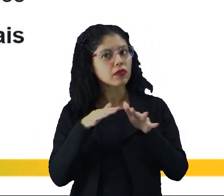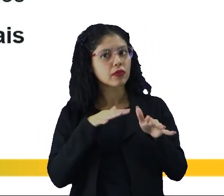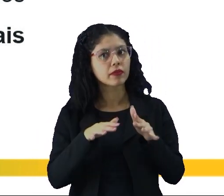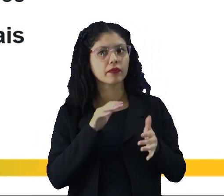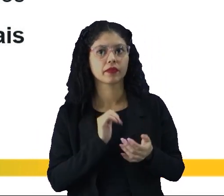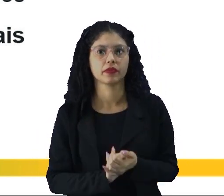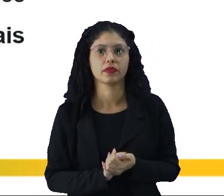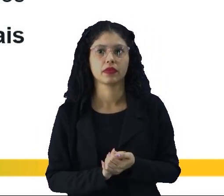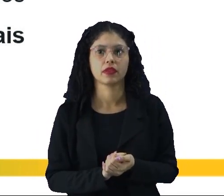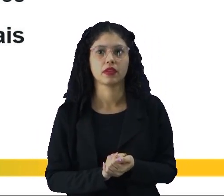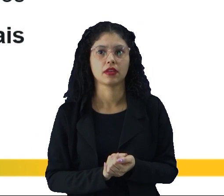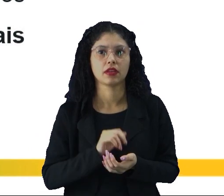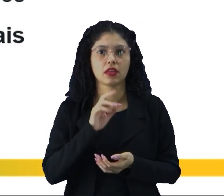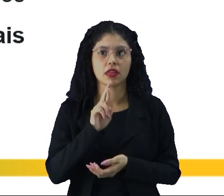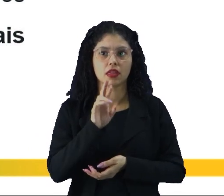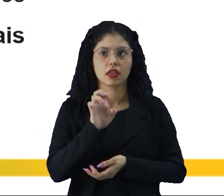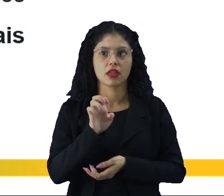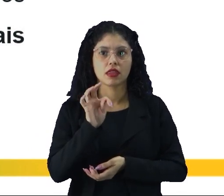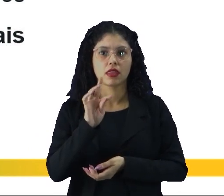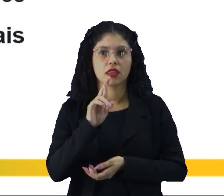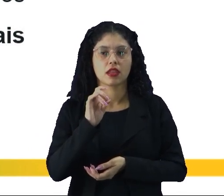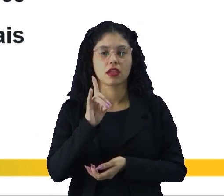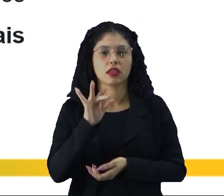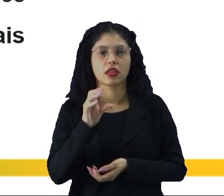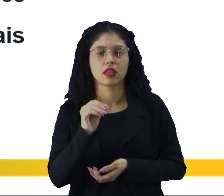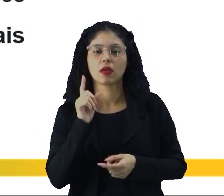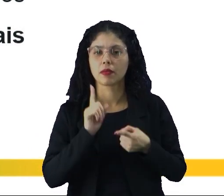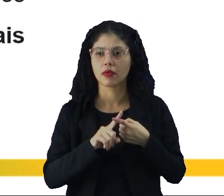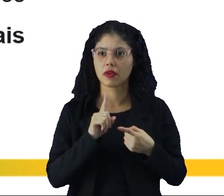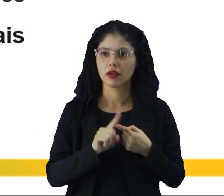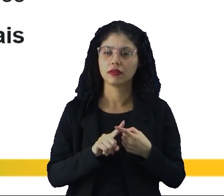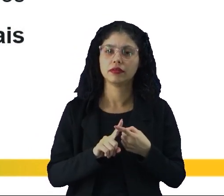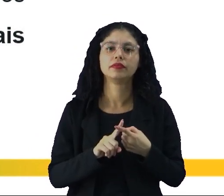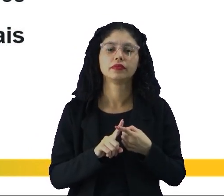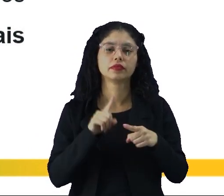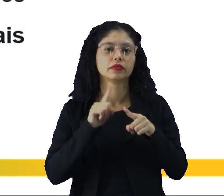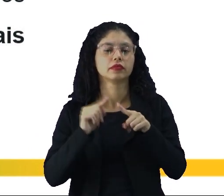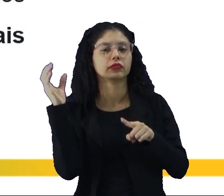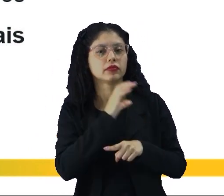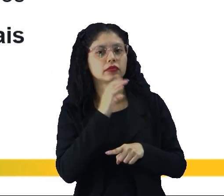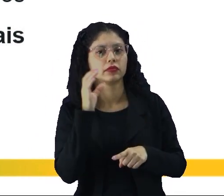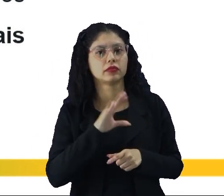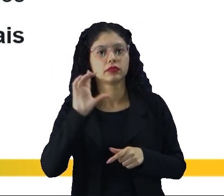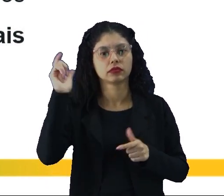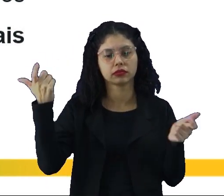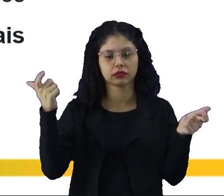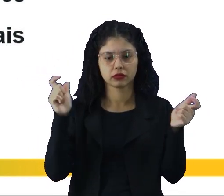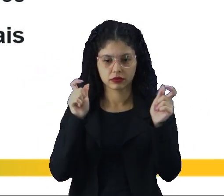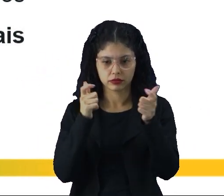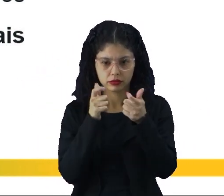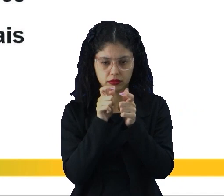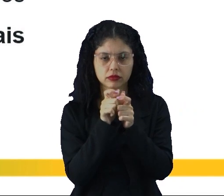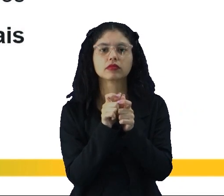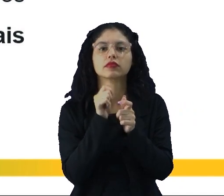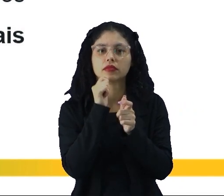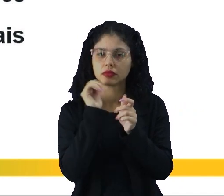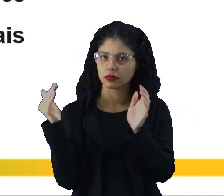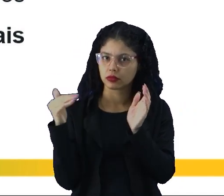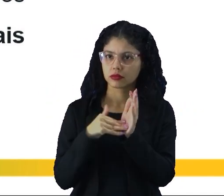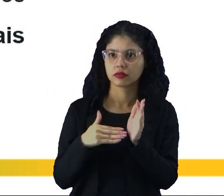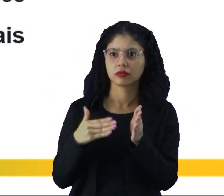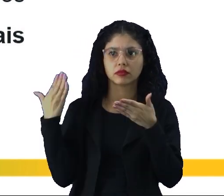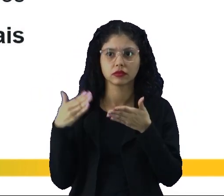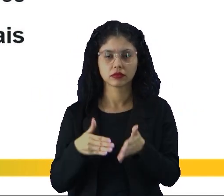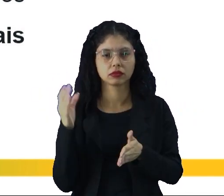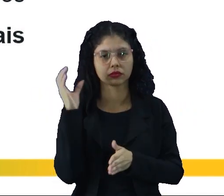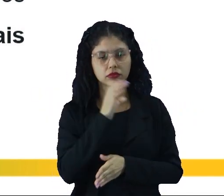é uniformemente retardado. Por quê? Porque a aceleração vai diminuindo até ele